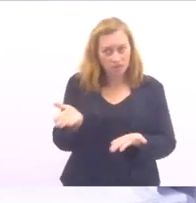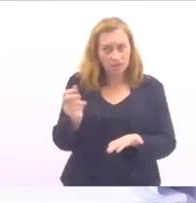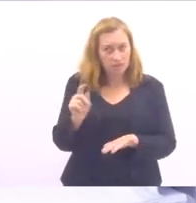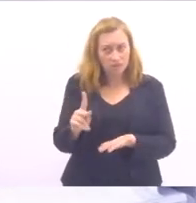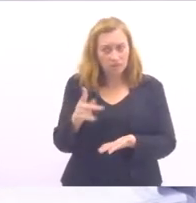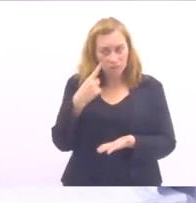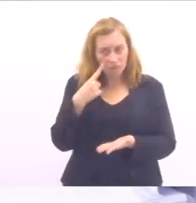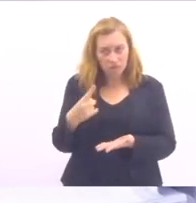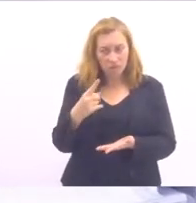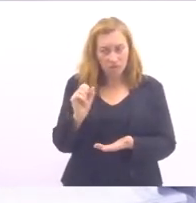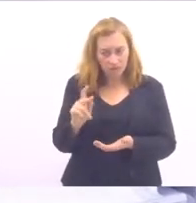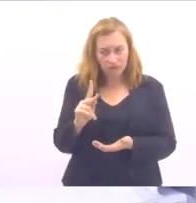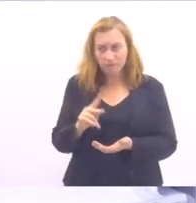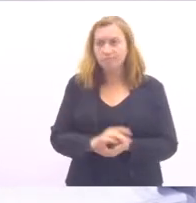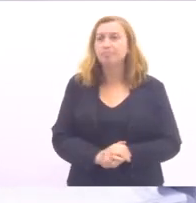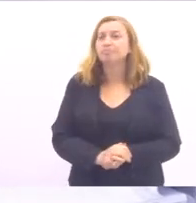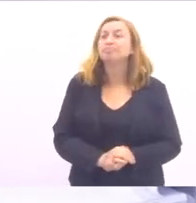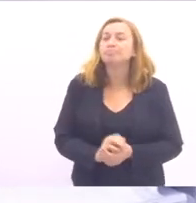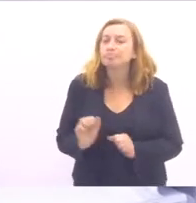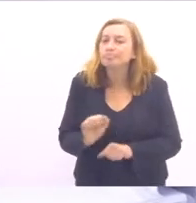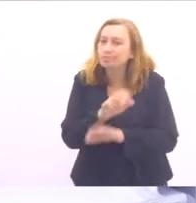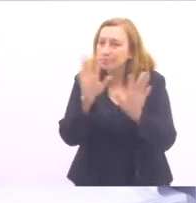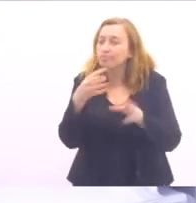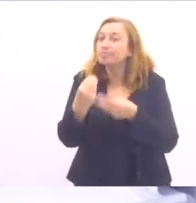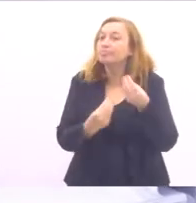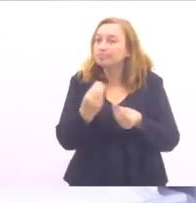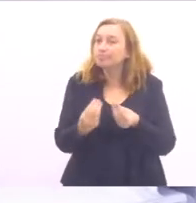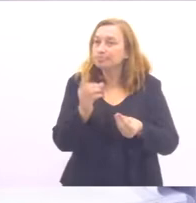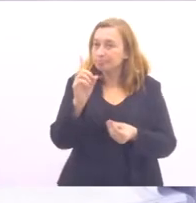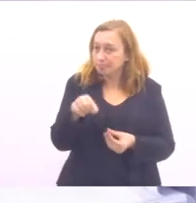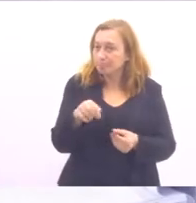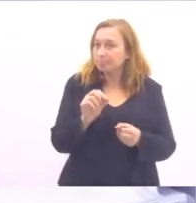vamos desatar um nó. Agora está claro qual é que é o nó.